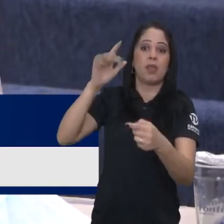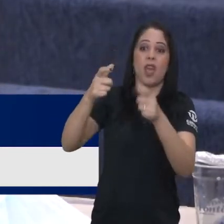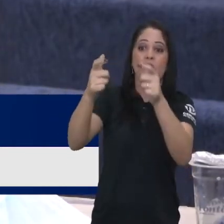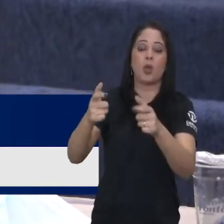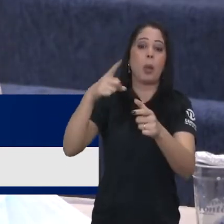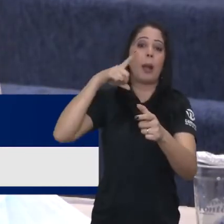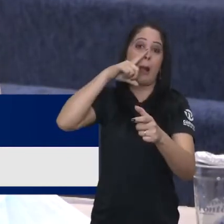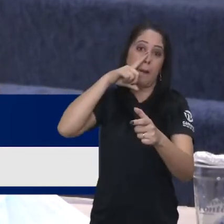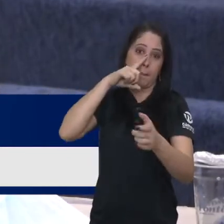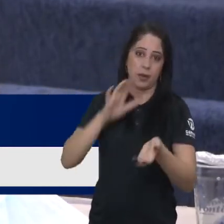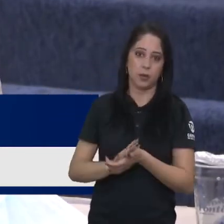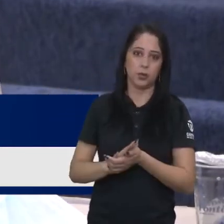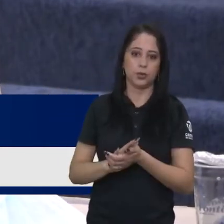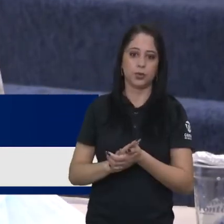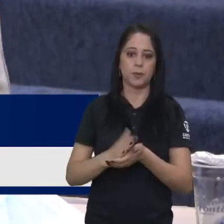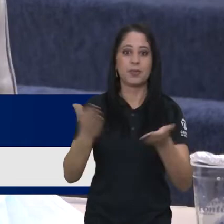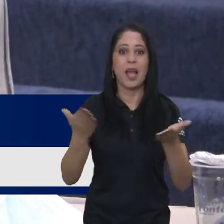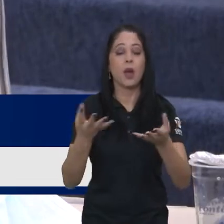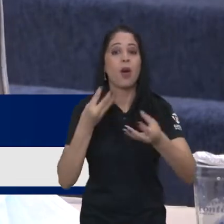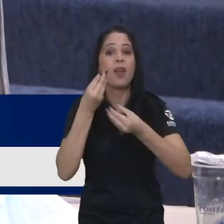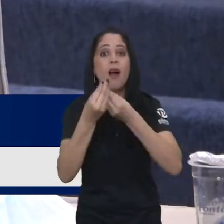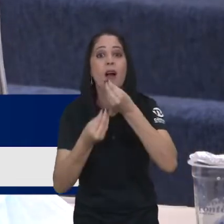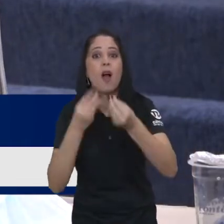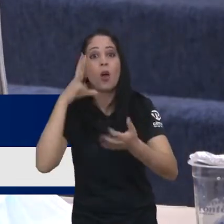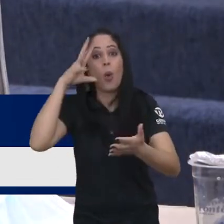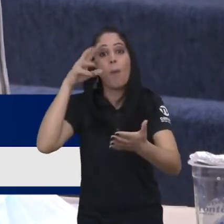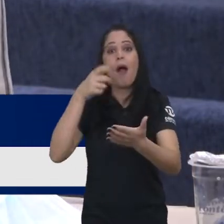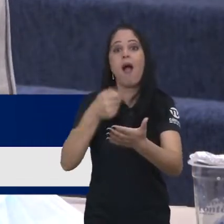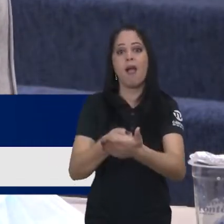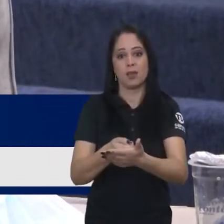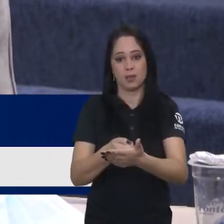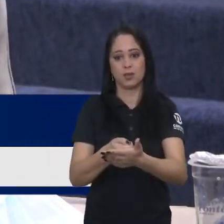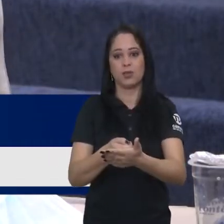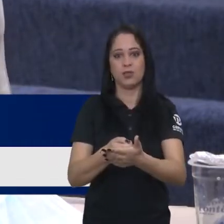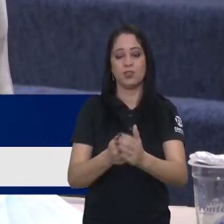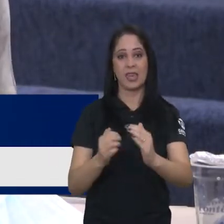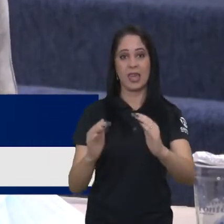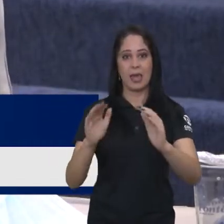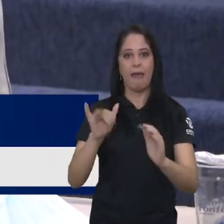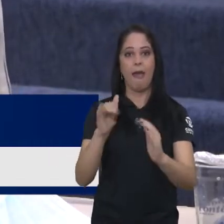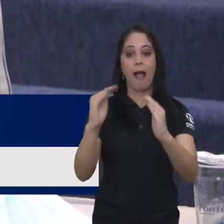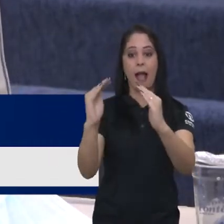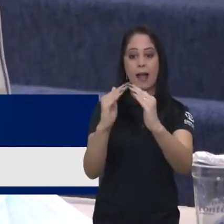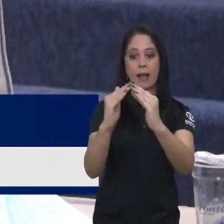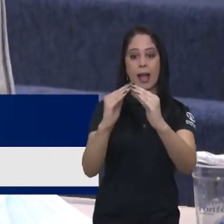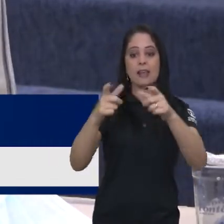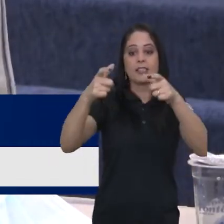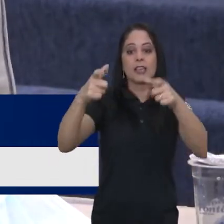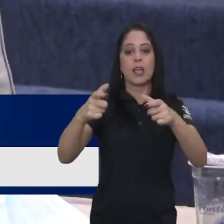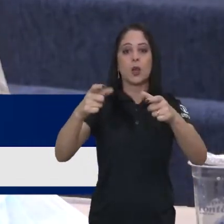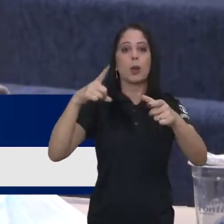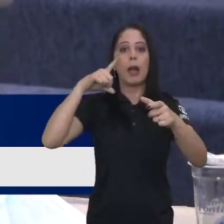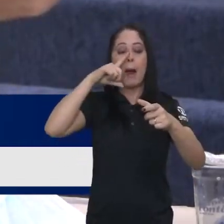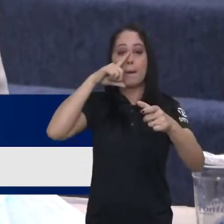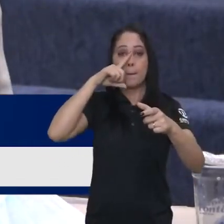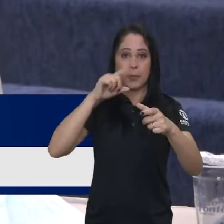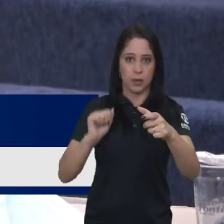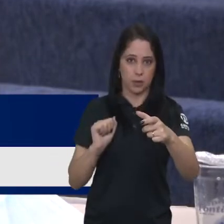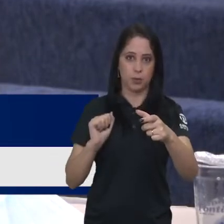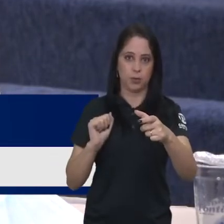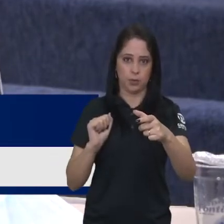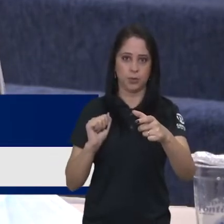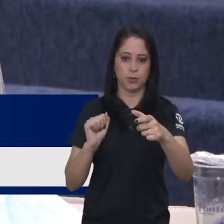como resolver esse problema dessas moradias que estão em uma área de risco, risco até